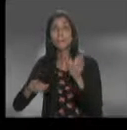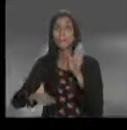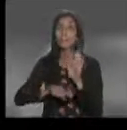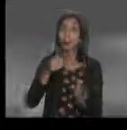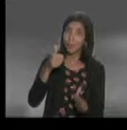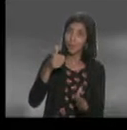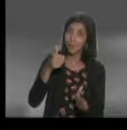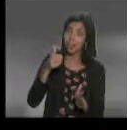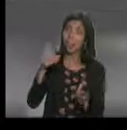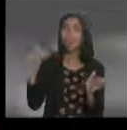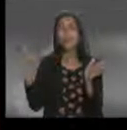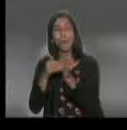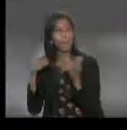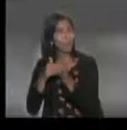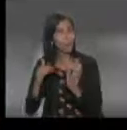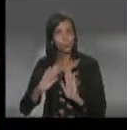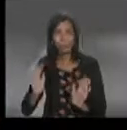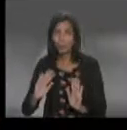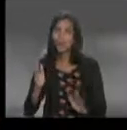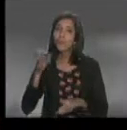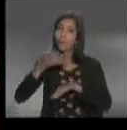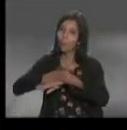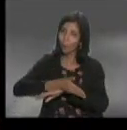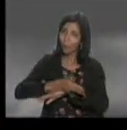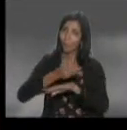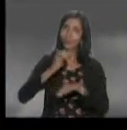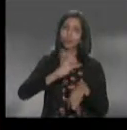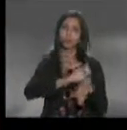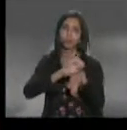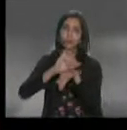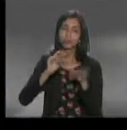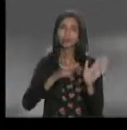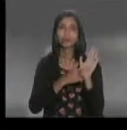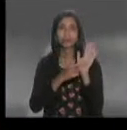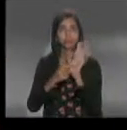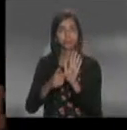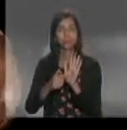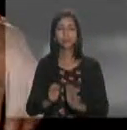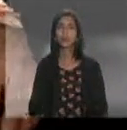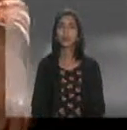ele foi a uma exposição. Mas